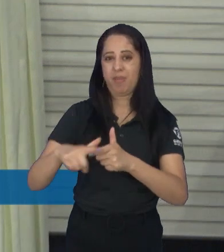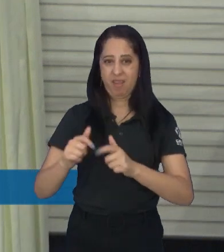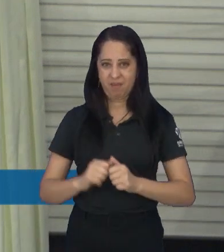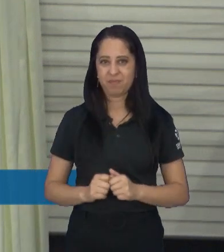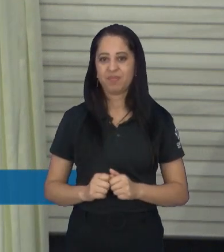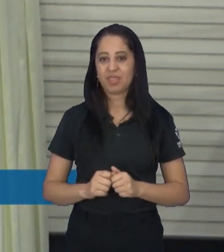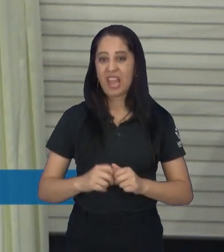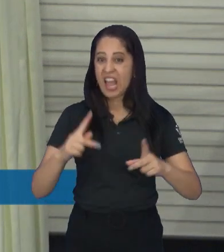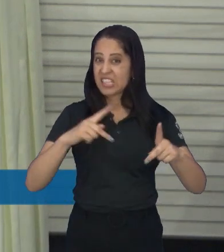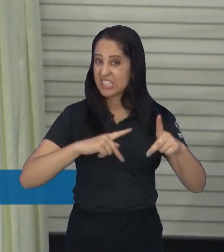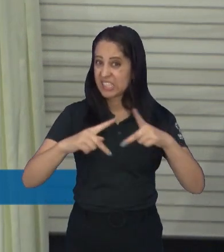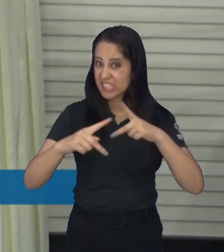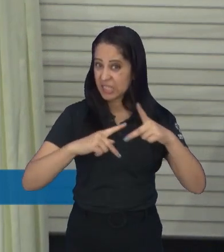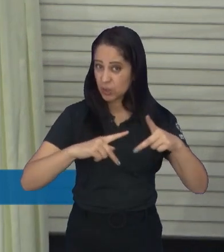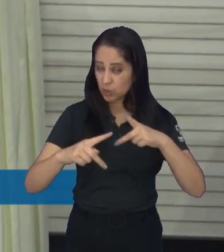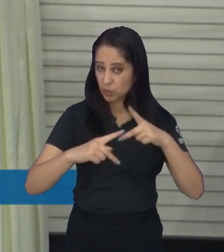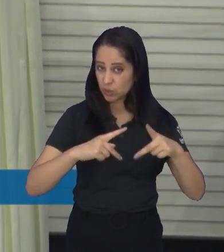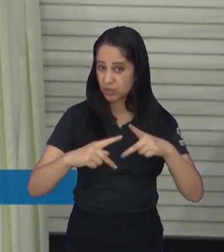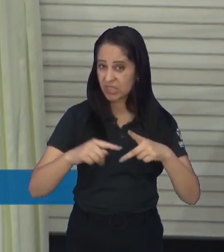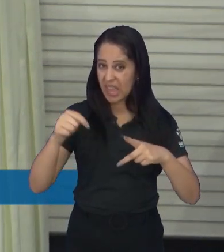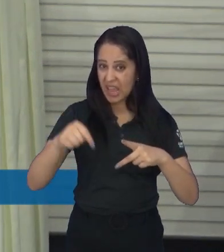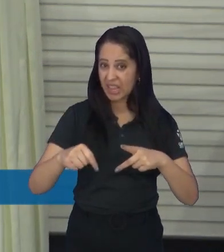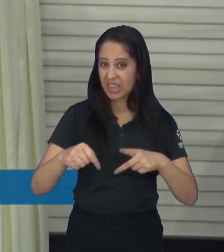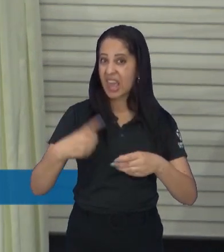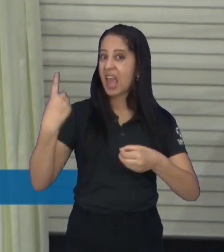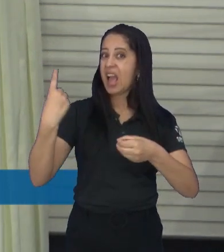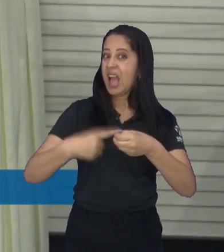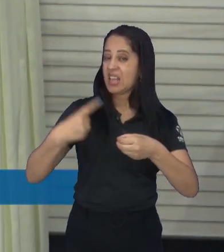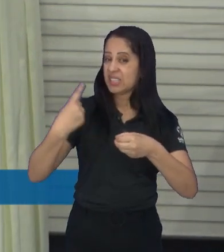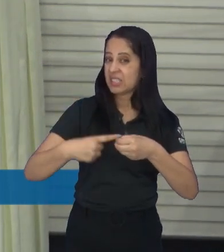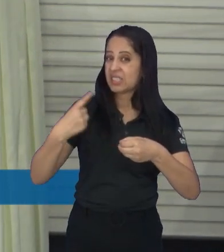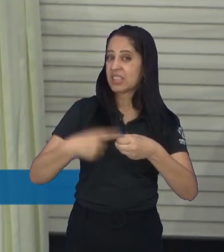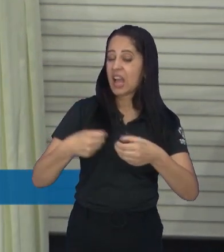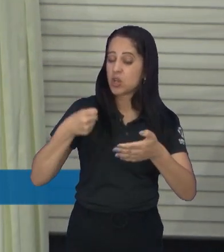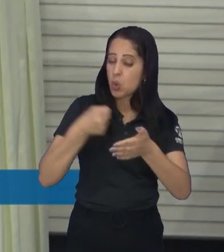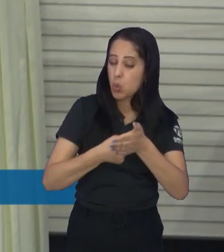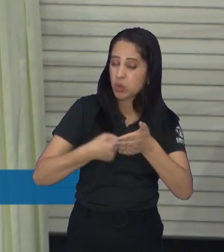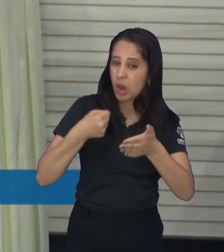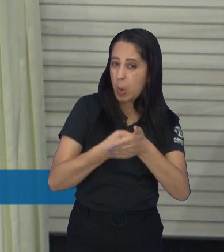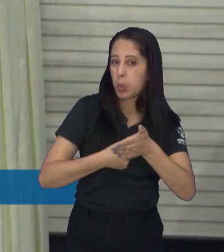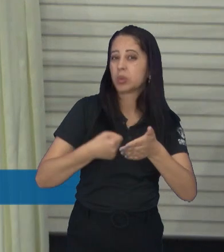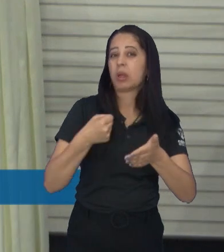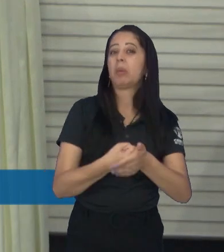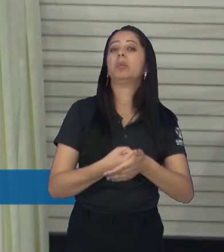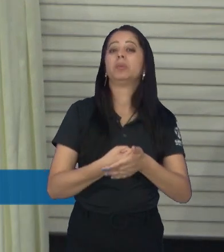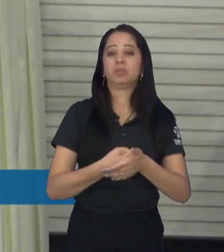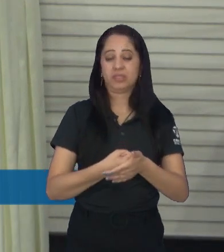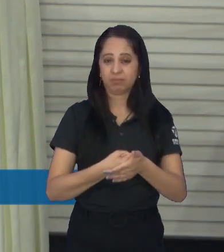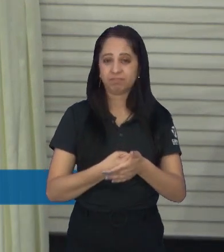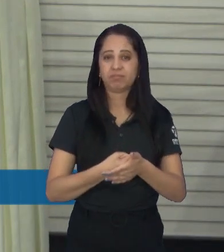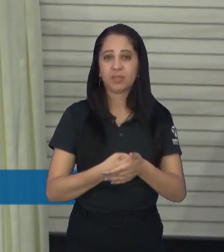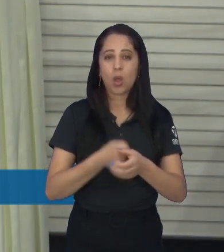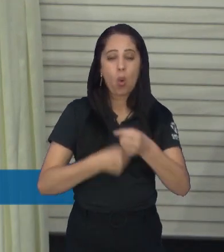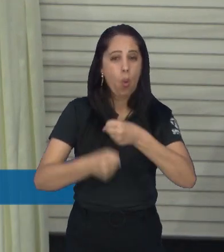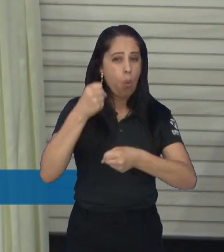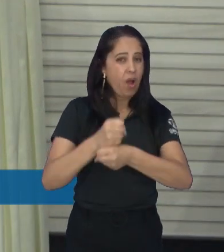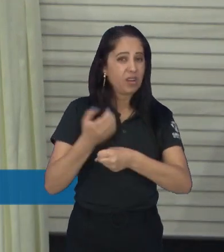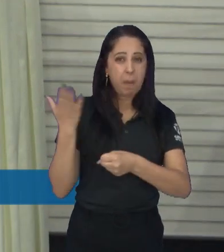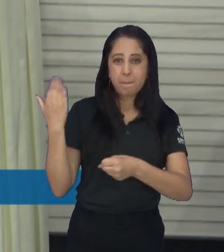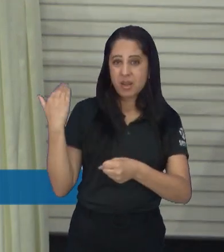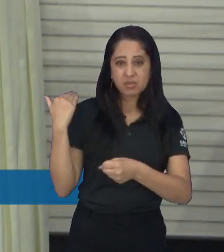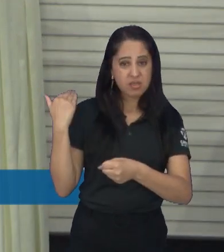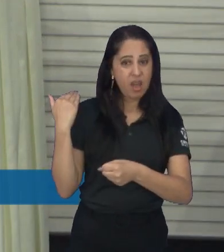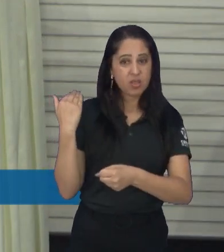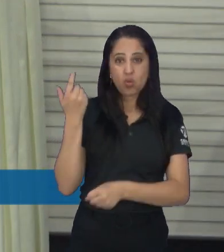dos Campos é uma cidade que tem uma luta grande e ainda mesmo ano passado nós não